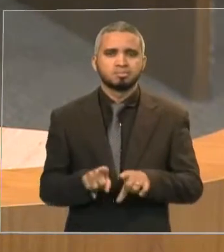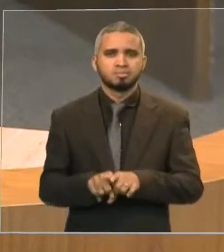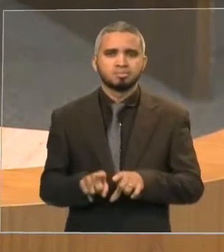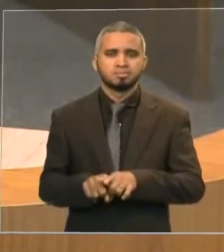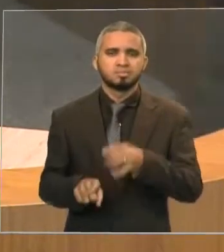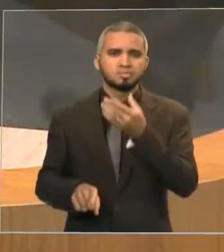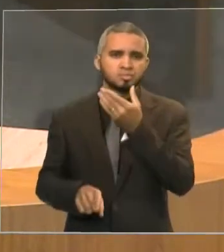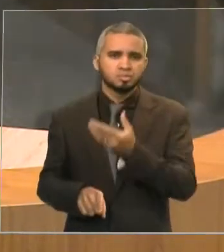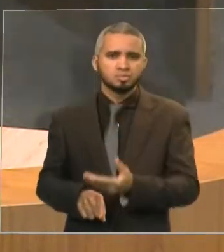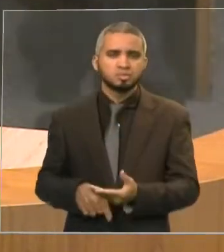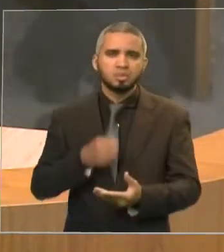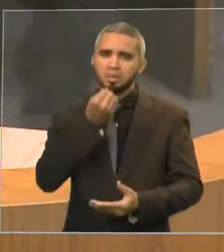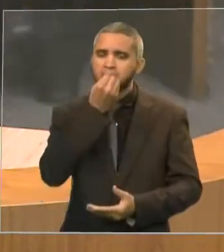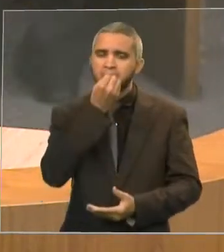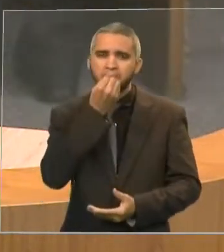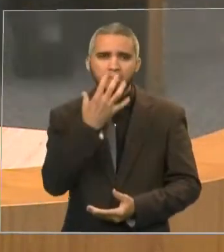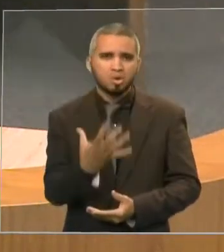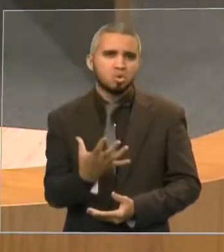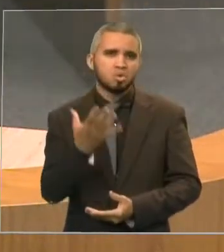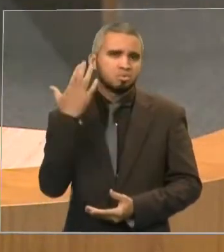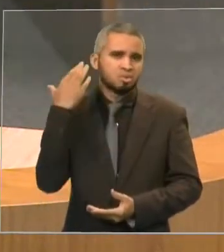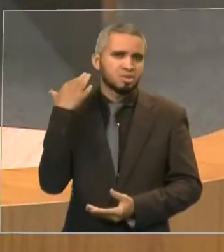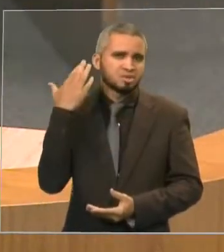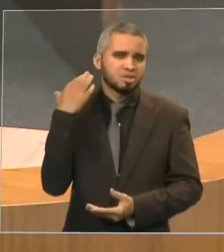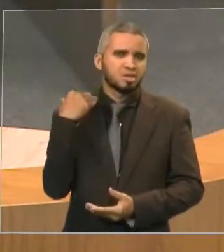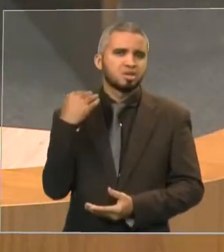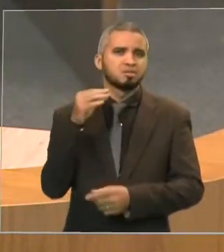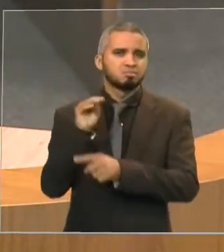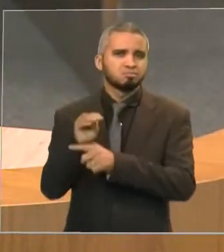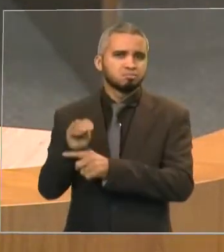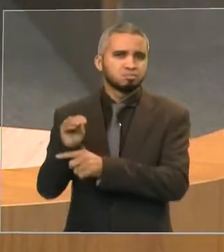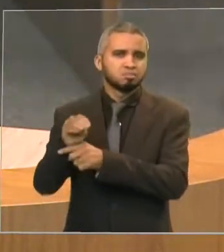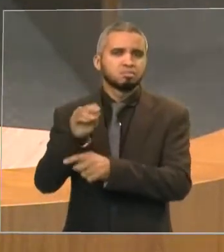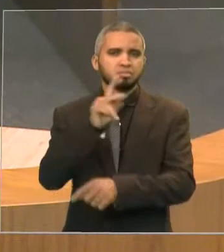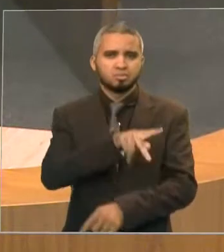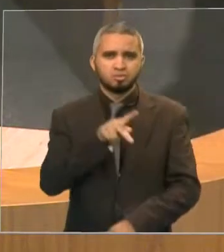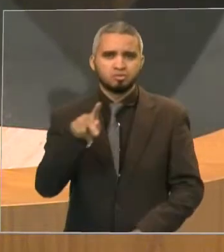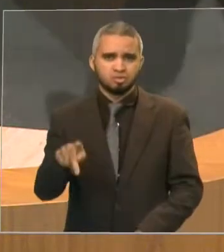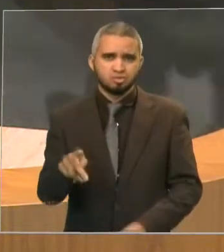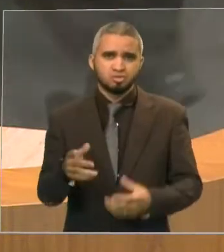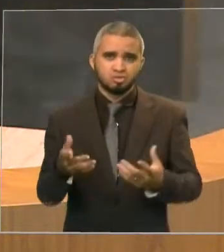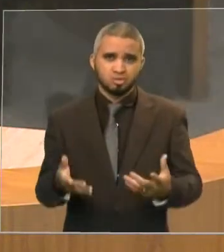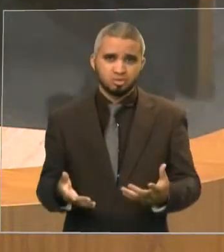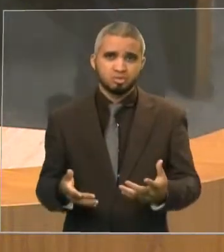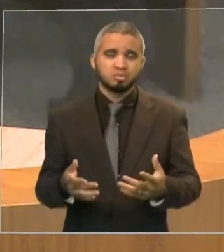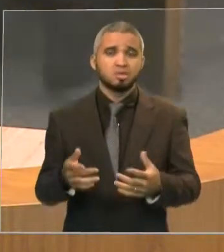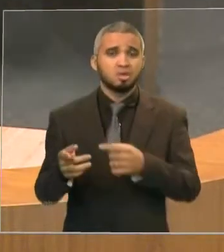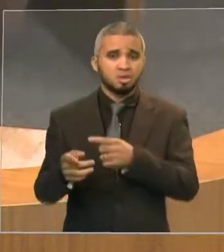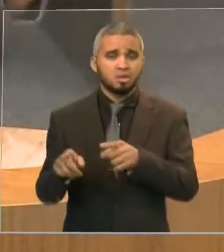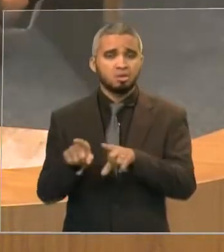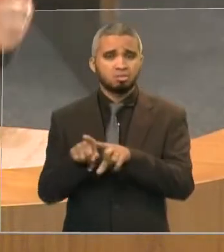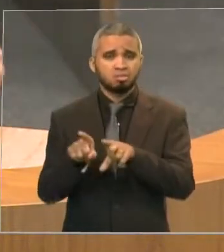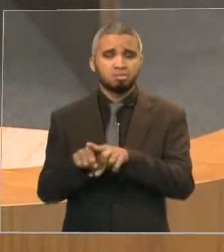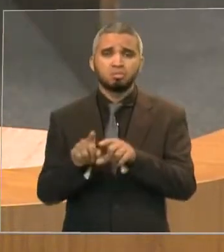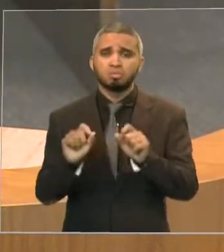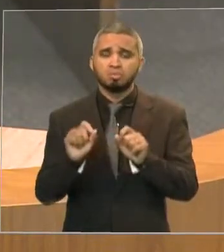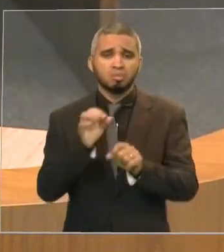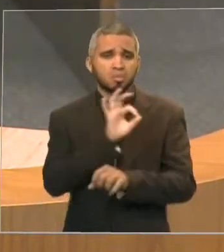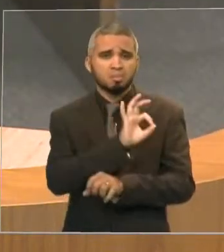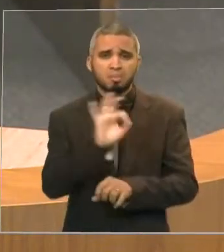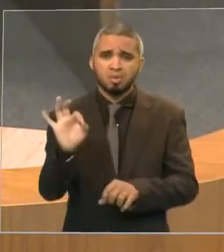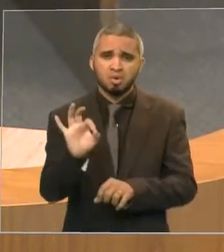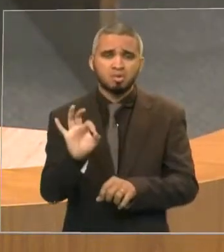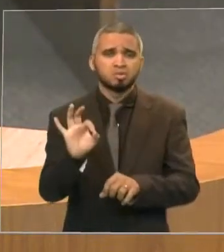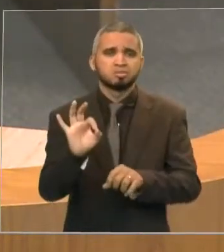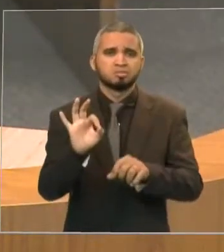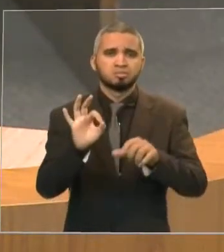para os professores e professoras do nosso Estado, para o funcionalismo público de uma forma